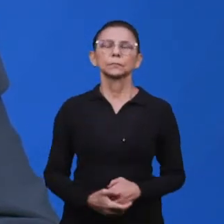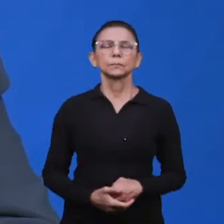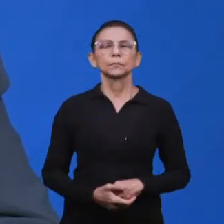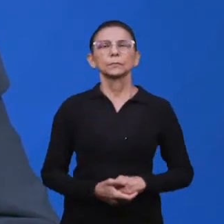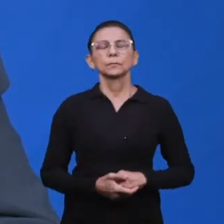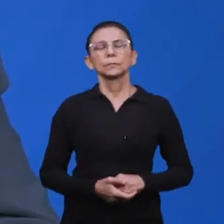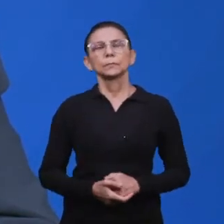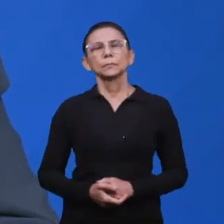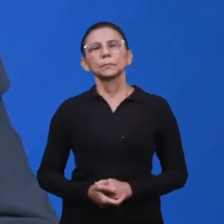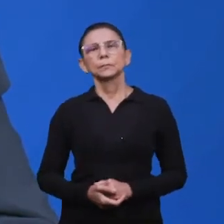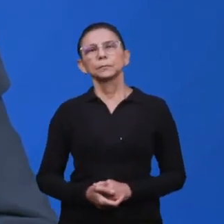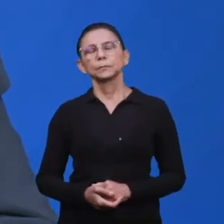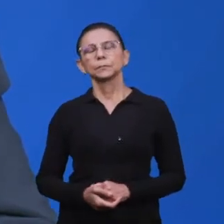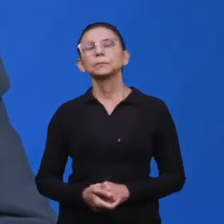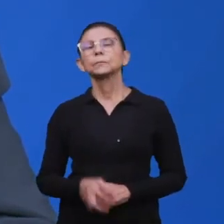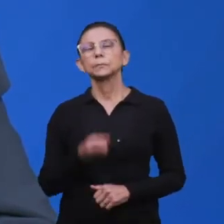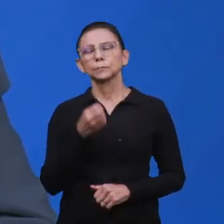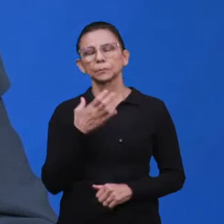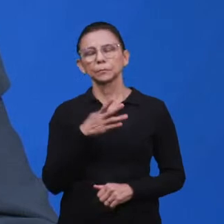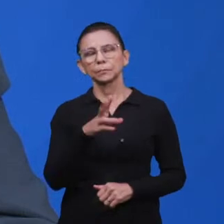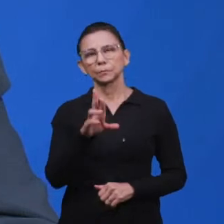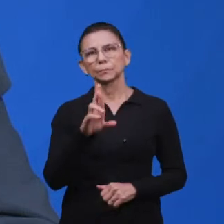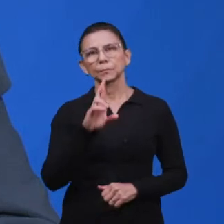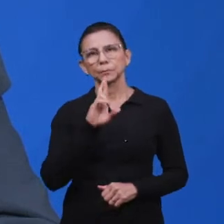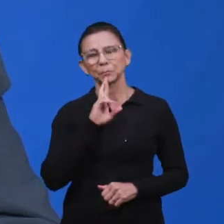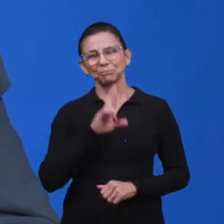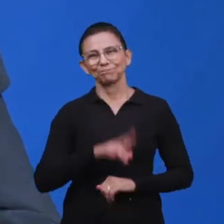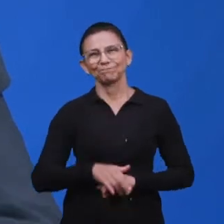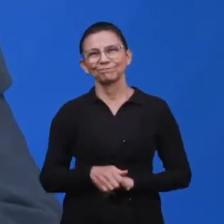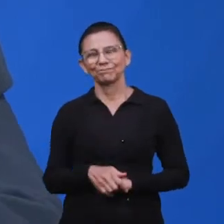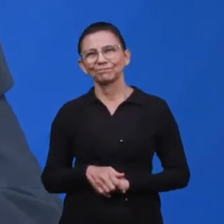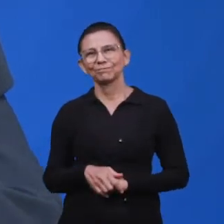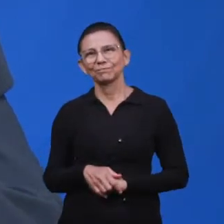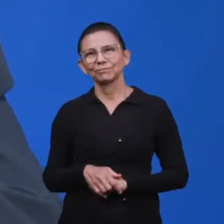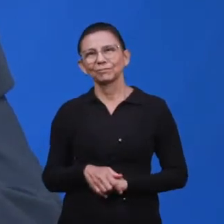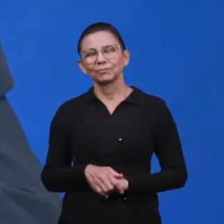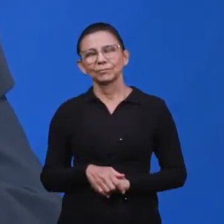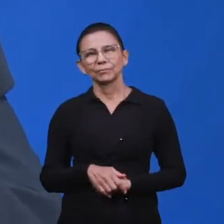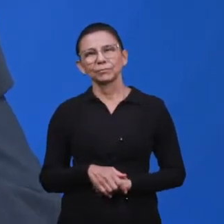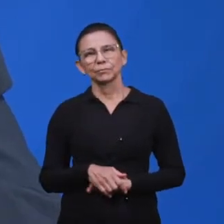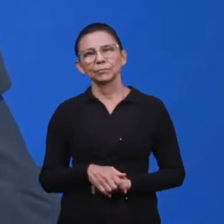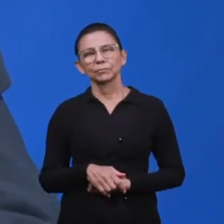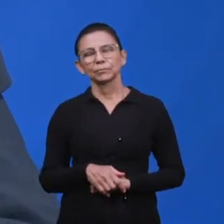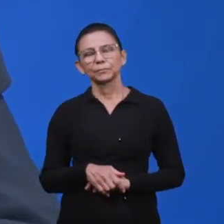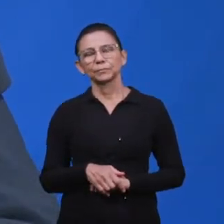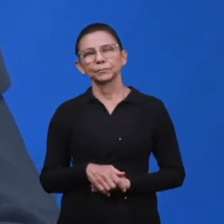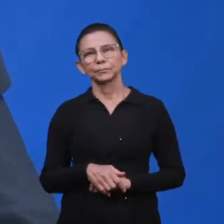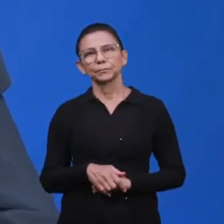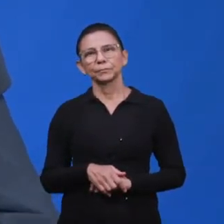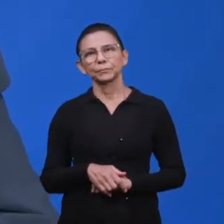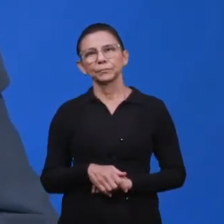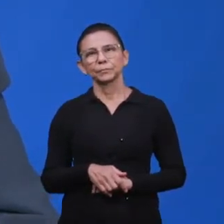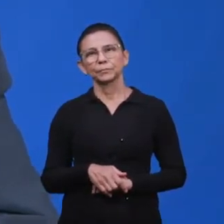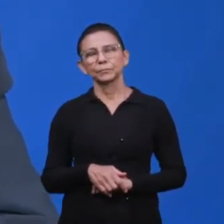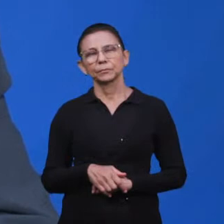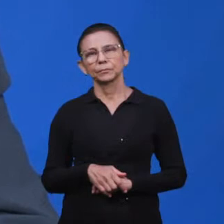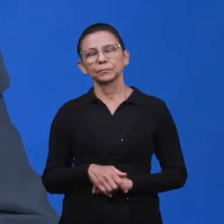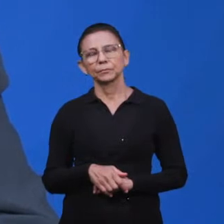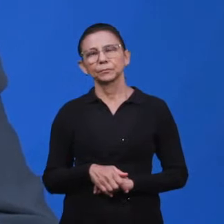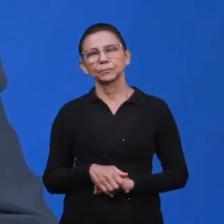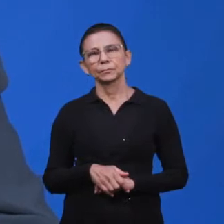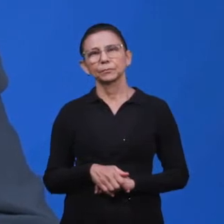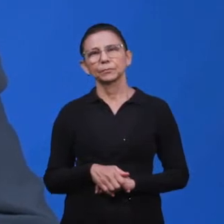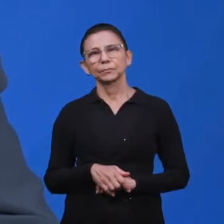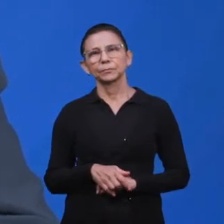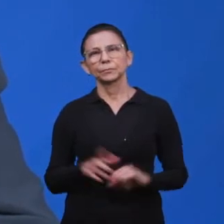que comentou, muito bem concluído ali a respeito dessa resposta tão completa, né? Relacionada a